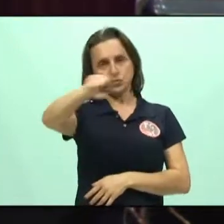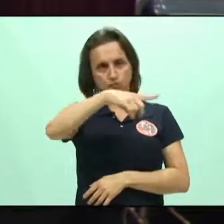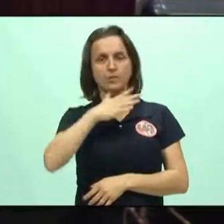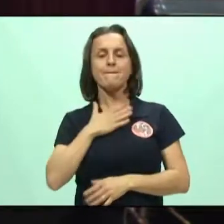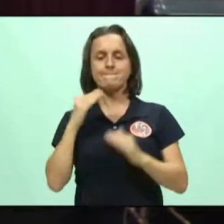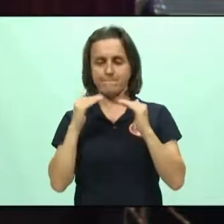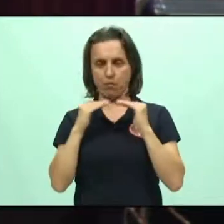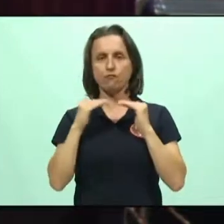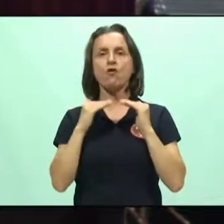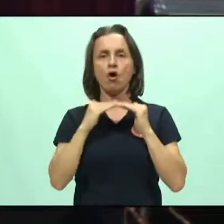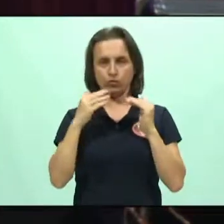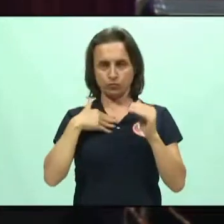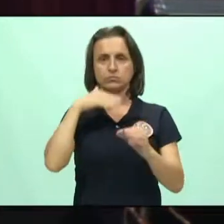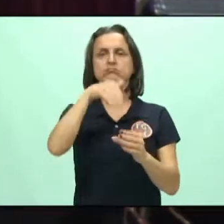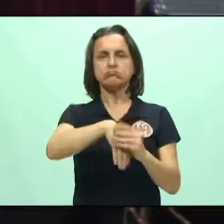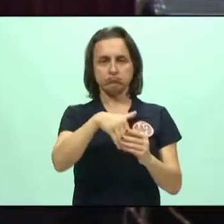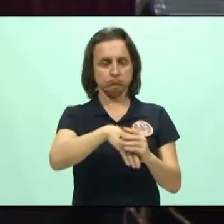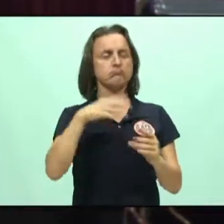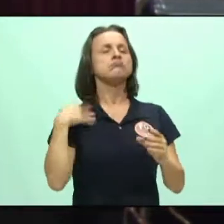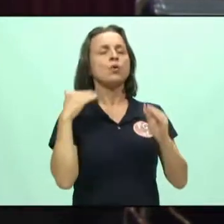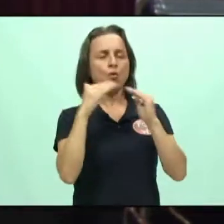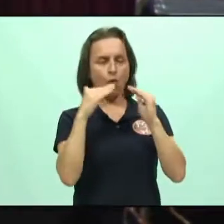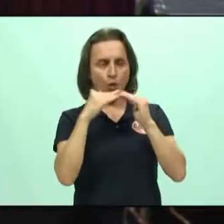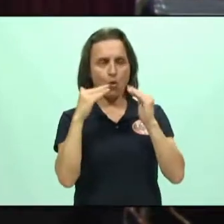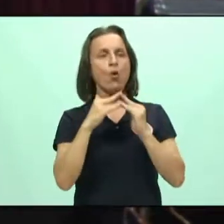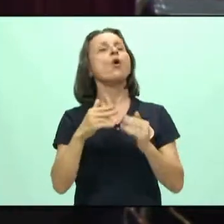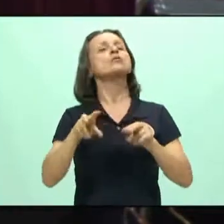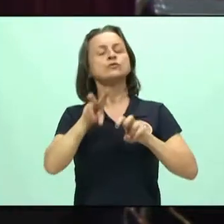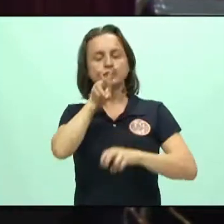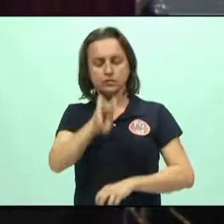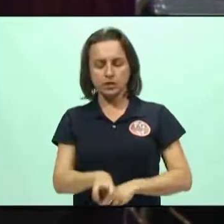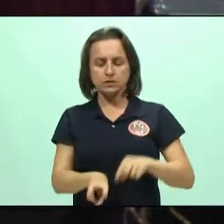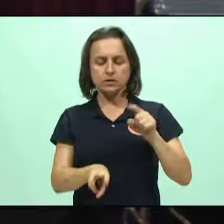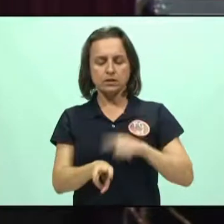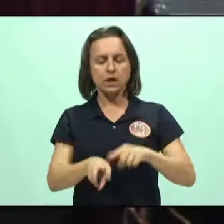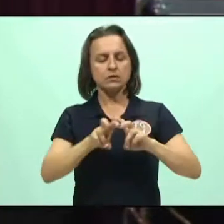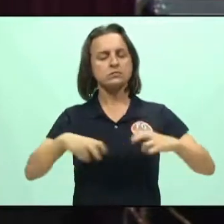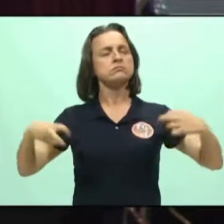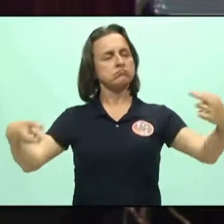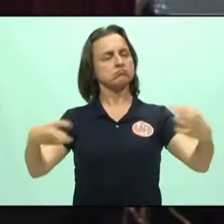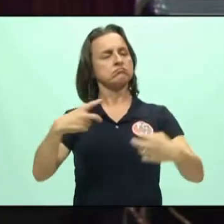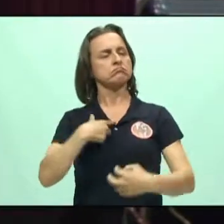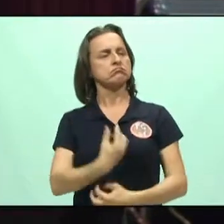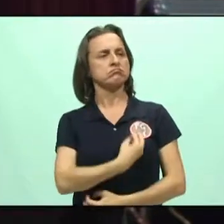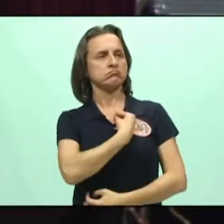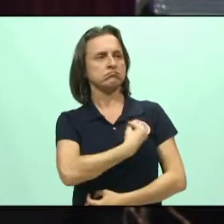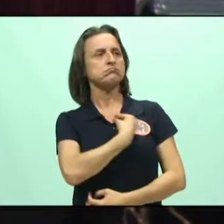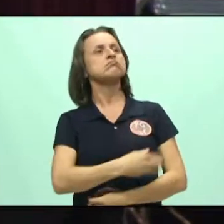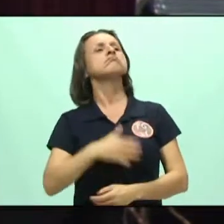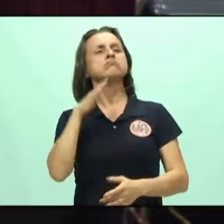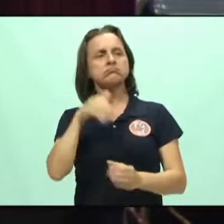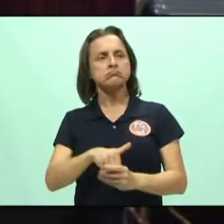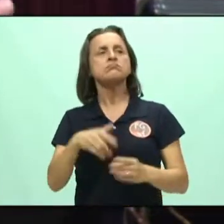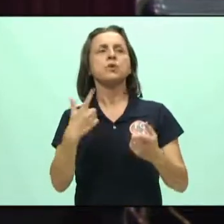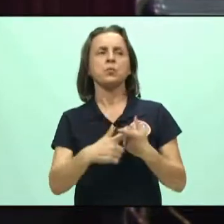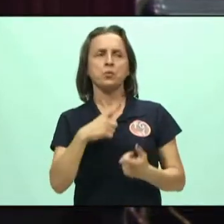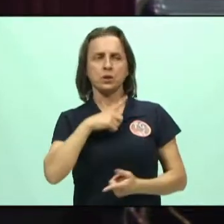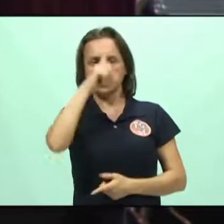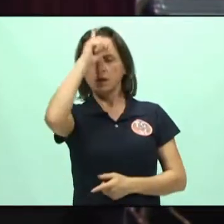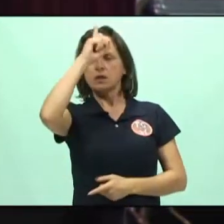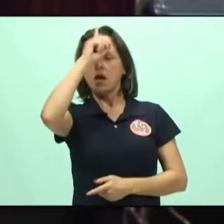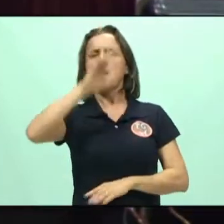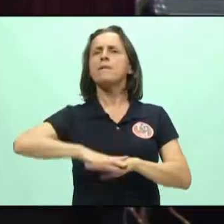favorável com certeza vão estar aqui quero estar sentado aqui na bancada porque também temos várias sugestões que